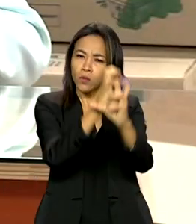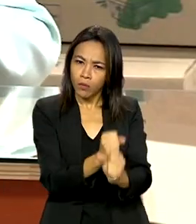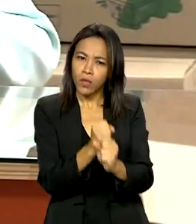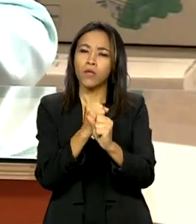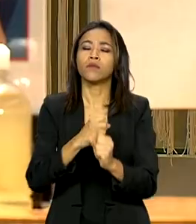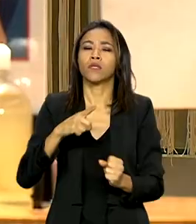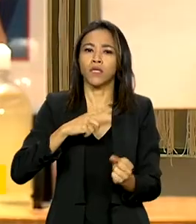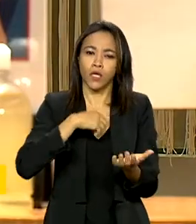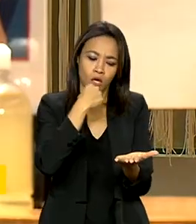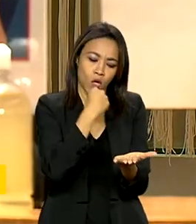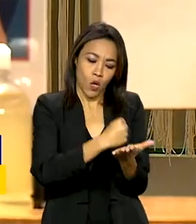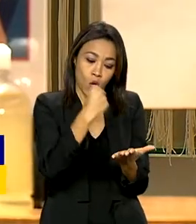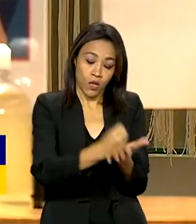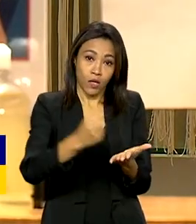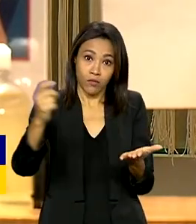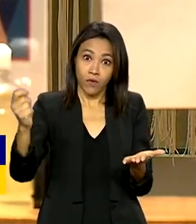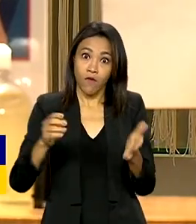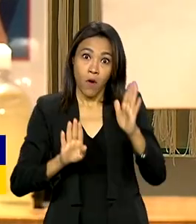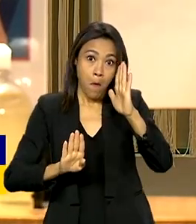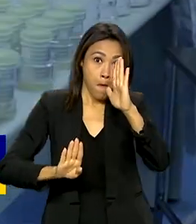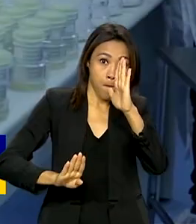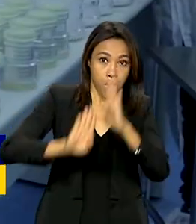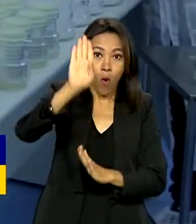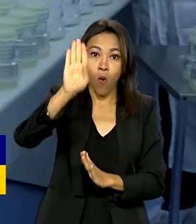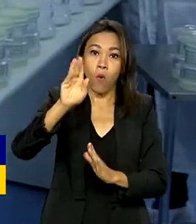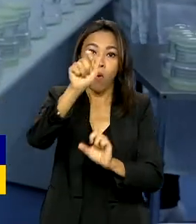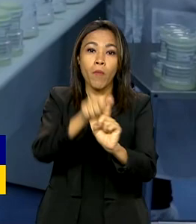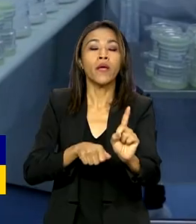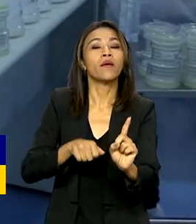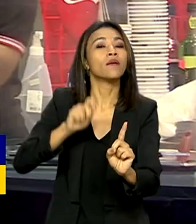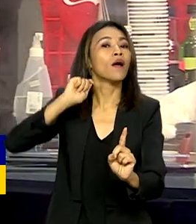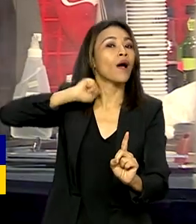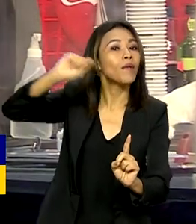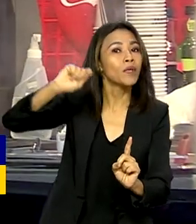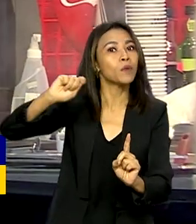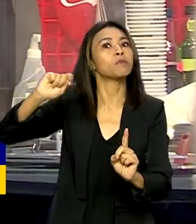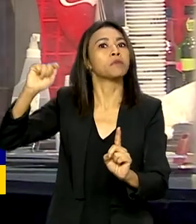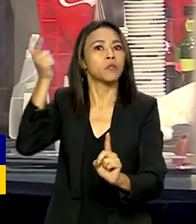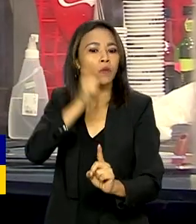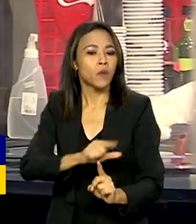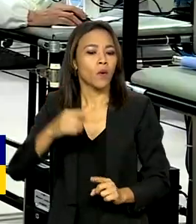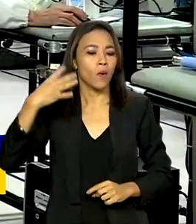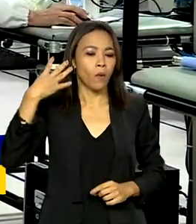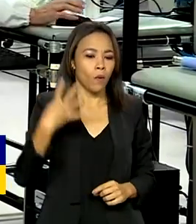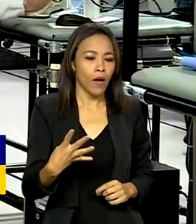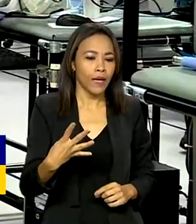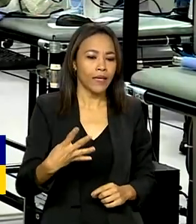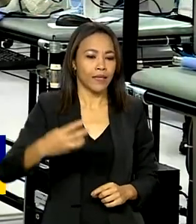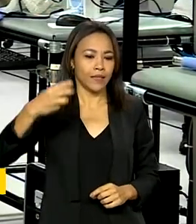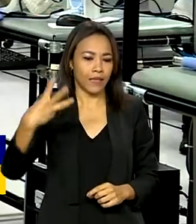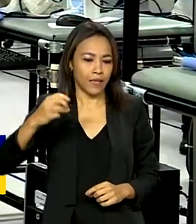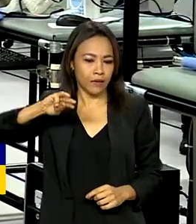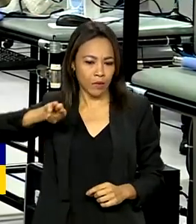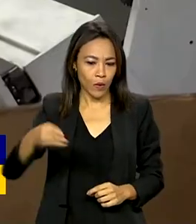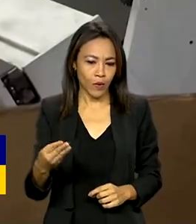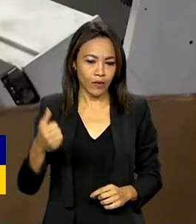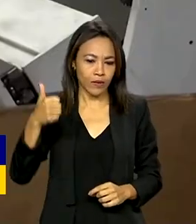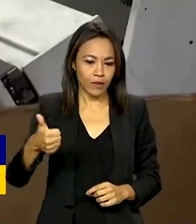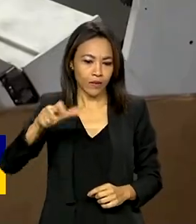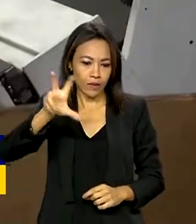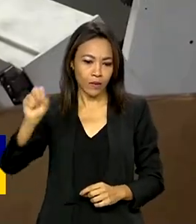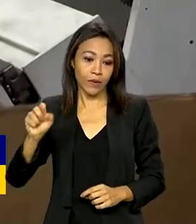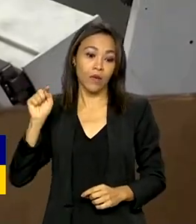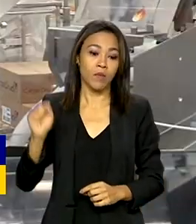formal no Brasil bateu recorde em abril e ultrapassou os 43 milhões e 150 mil